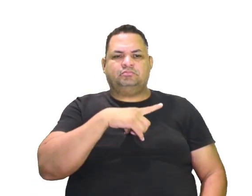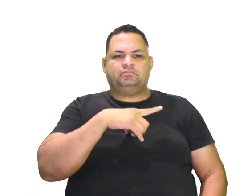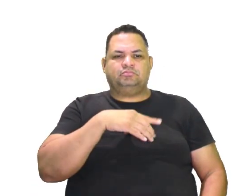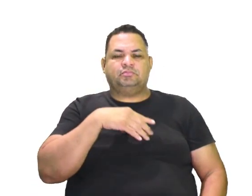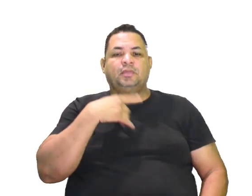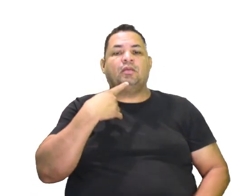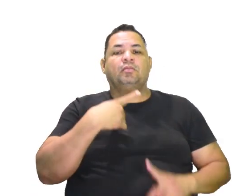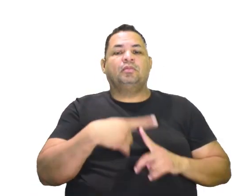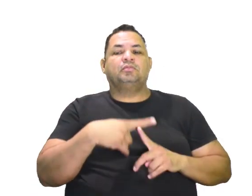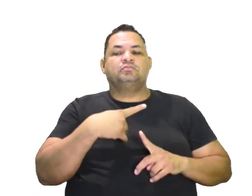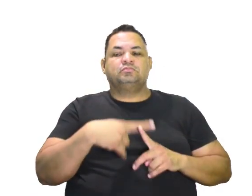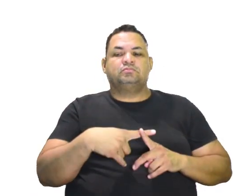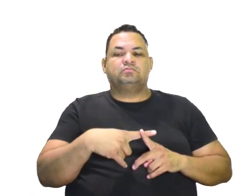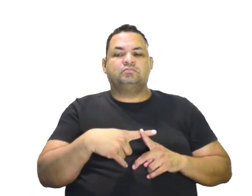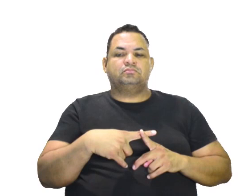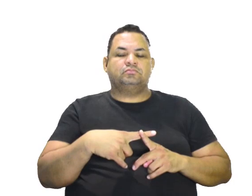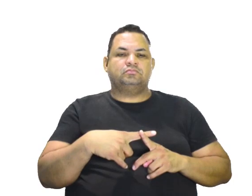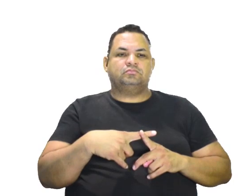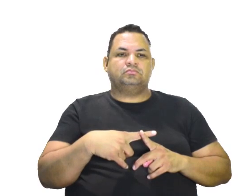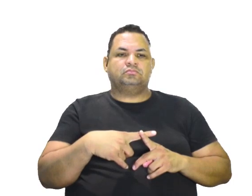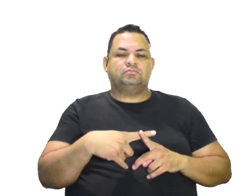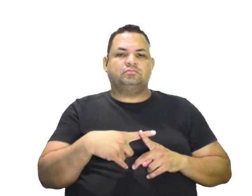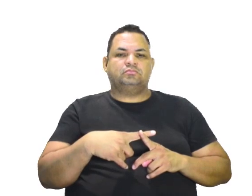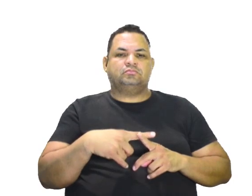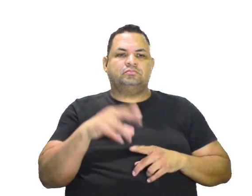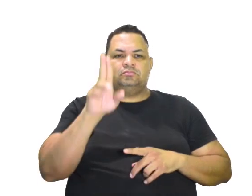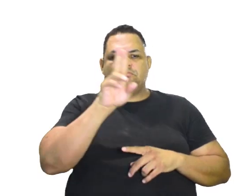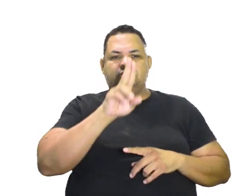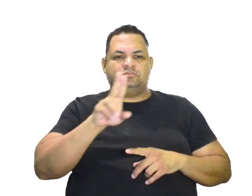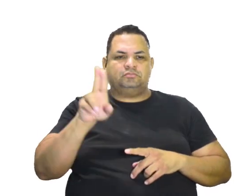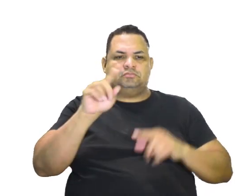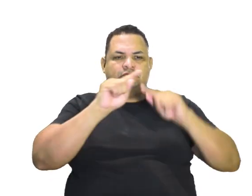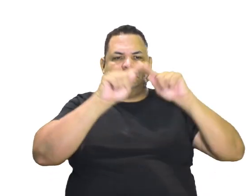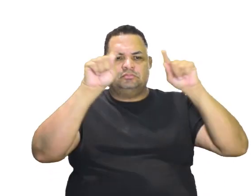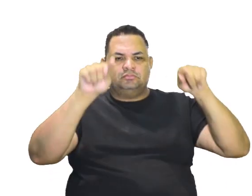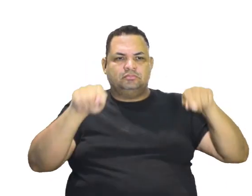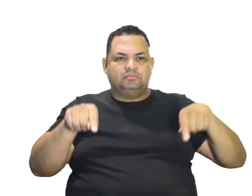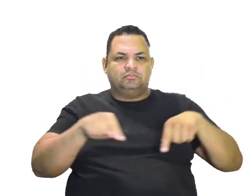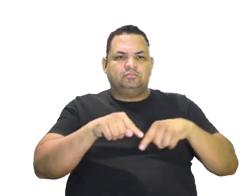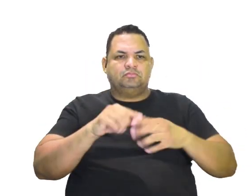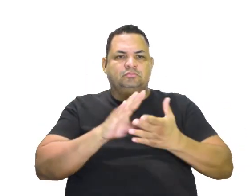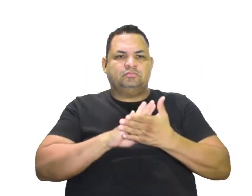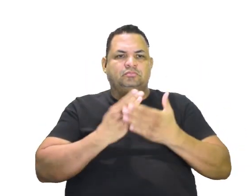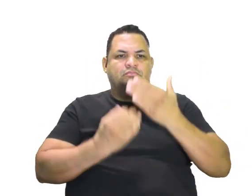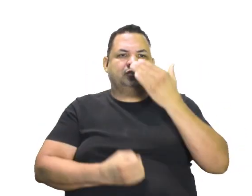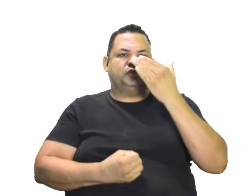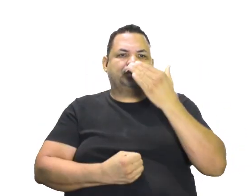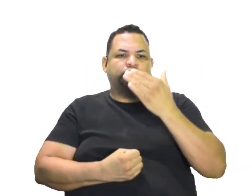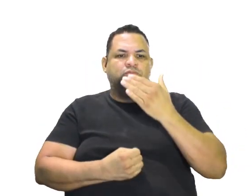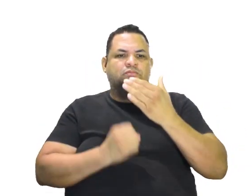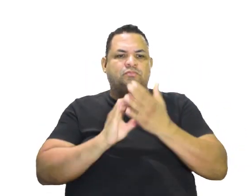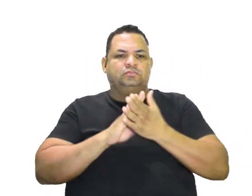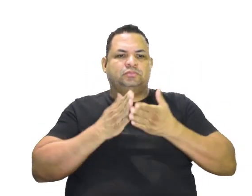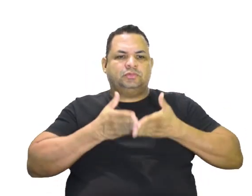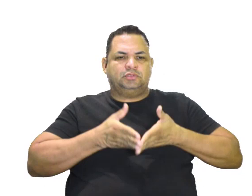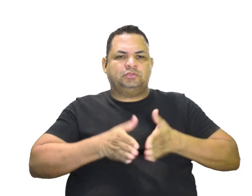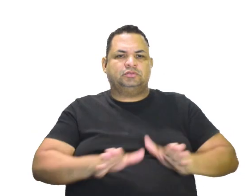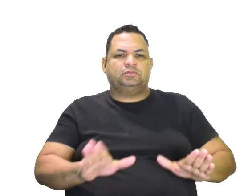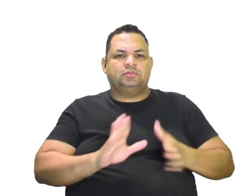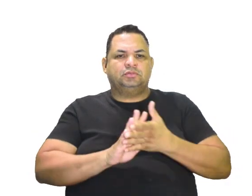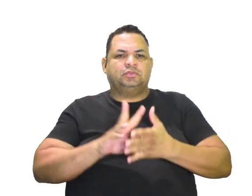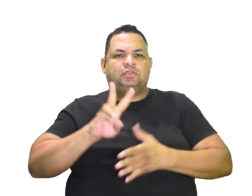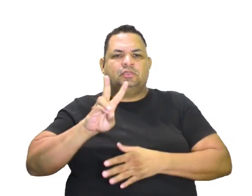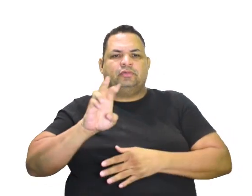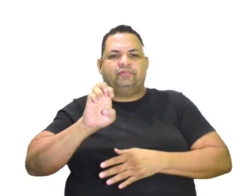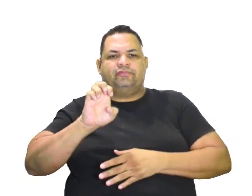um motivo que era muito usado nos quadros, o nascimento da Vênus. A Vênus era